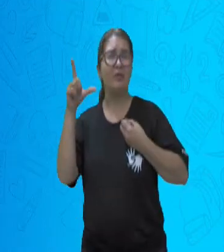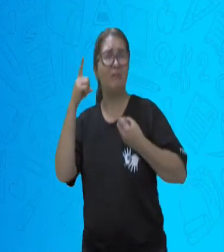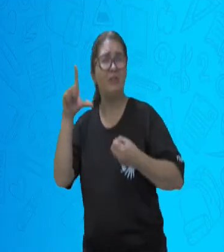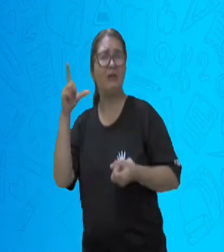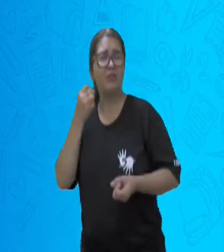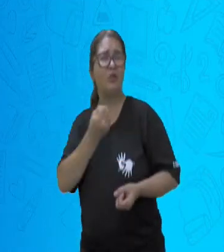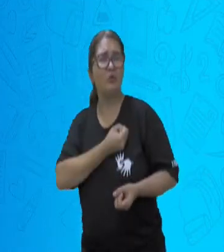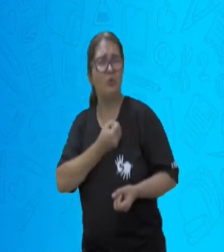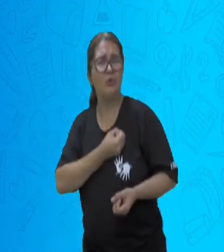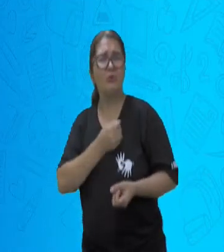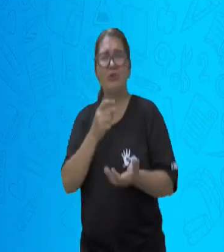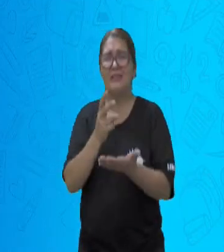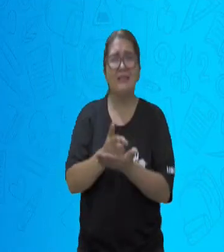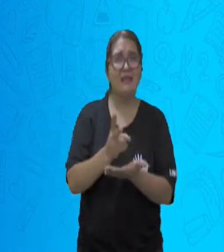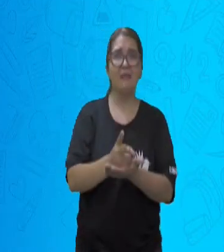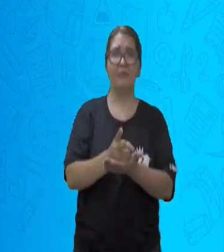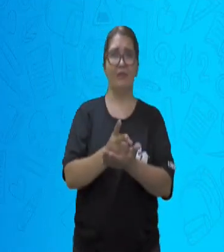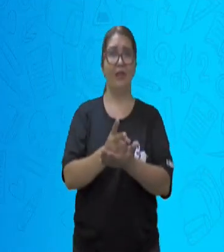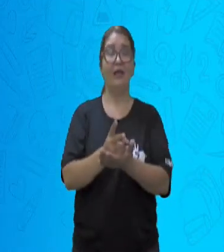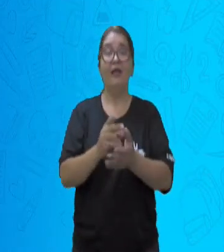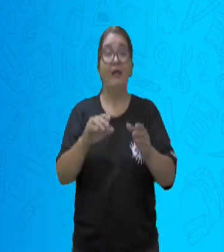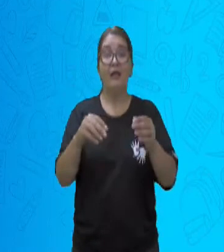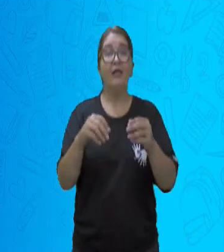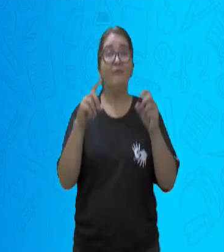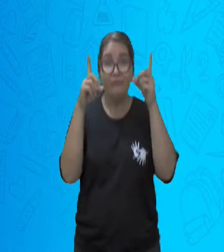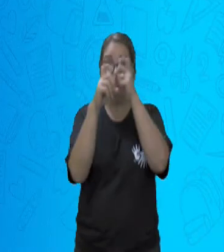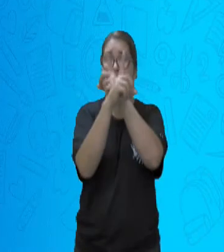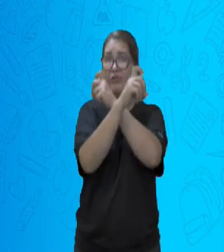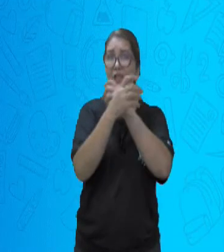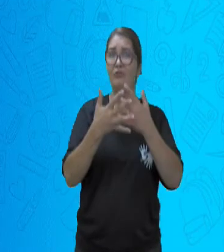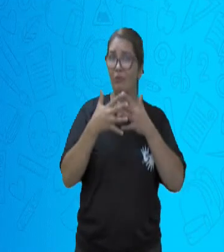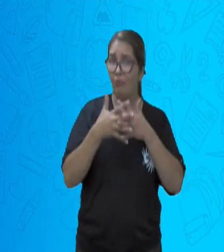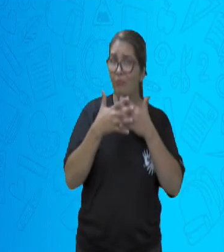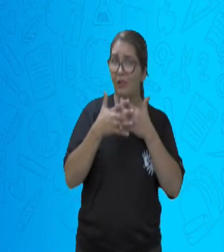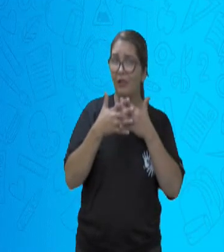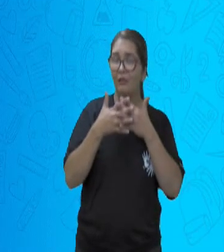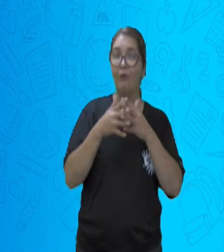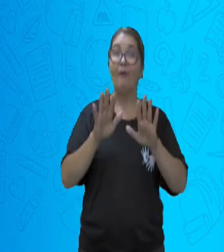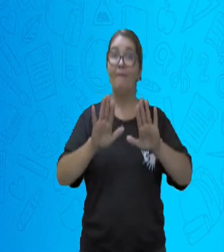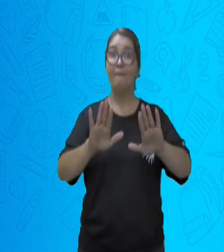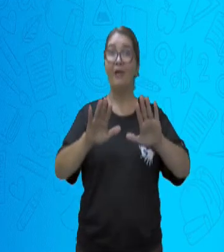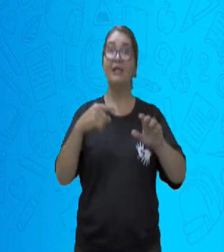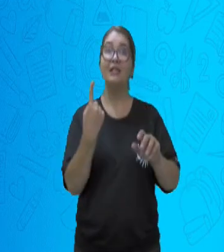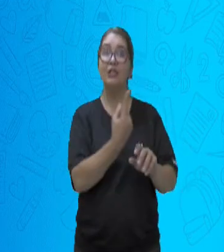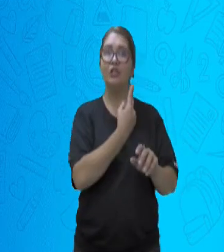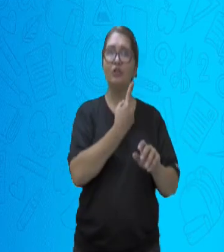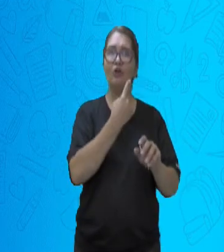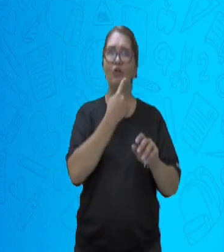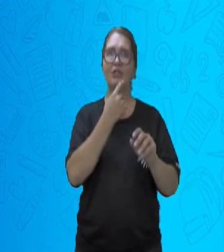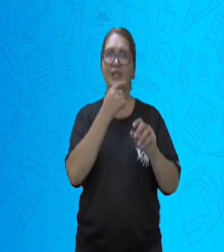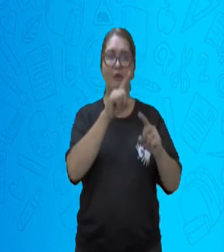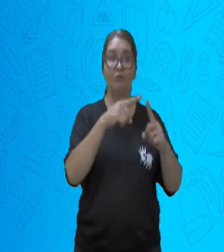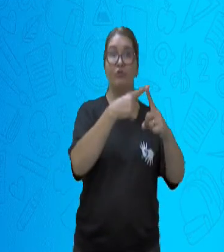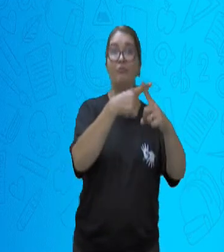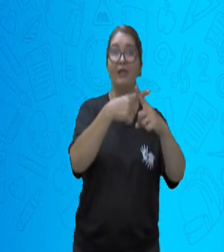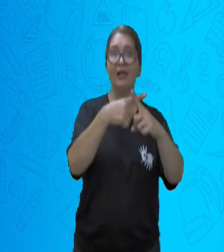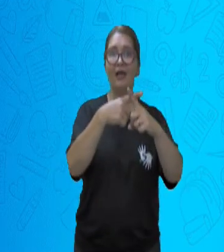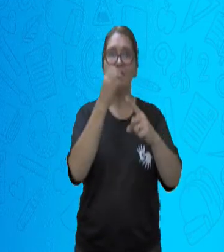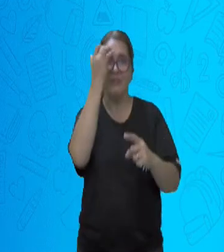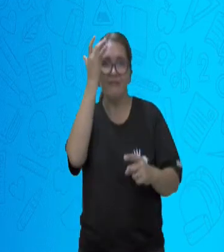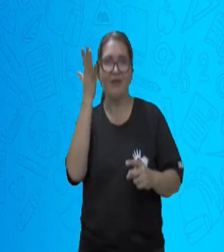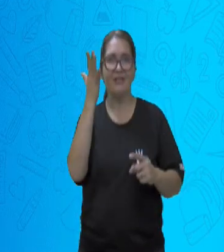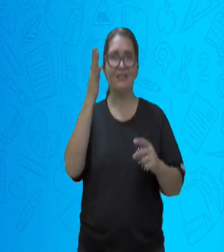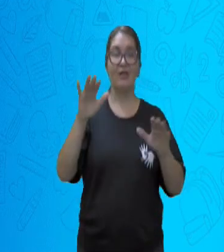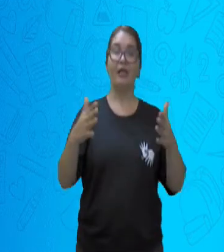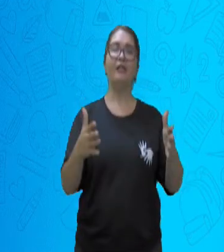multiplicação facilita essa soma. Então, vamos ter aqui 6 grupos de 3 laranjas. Então, vamos agrupar